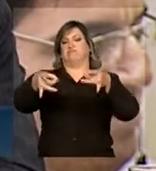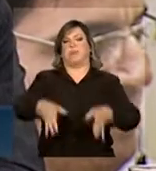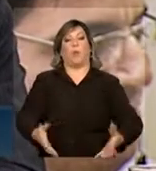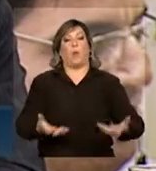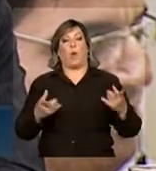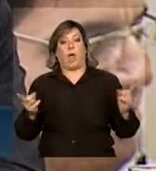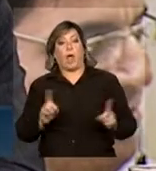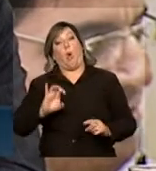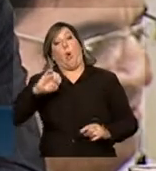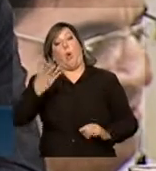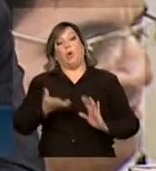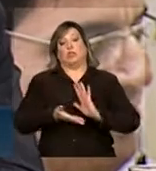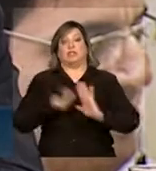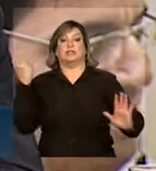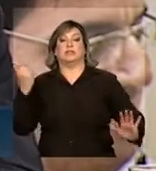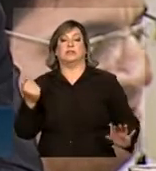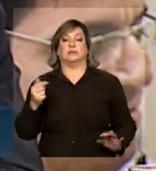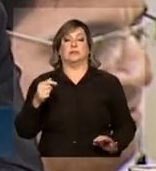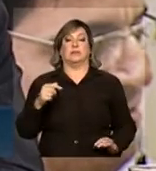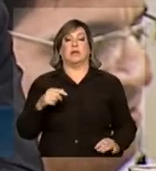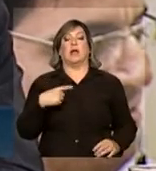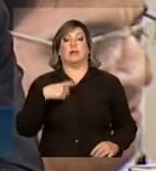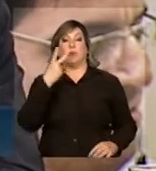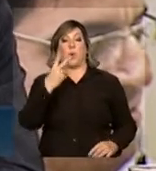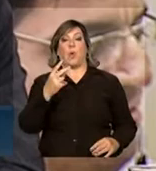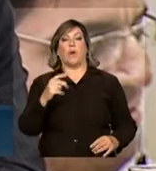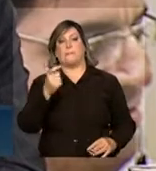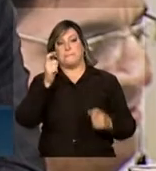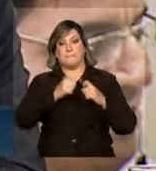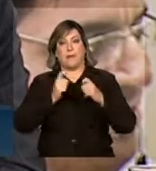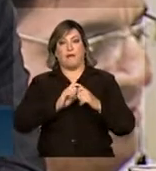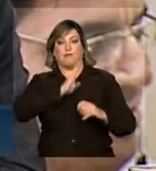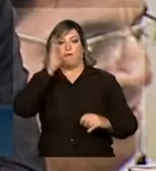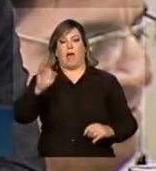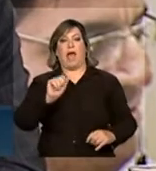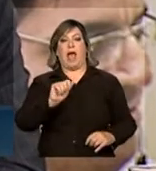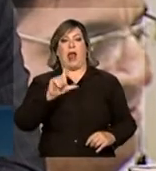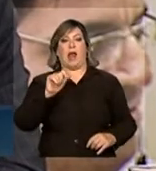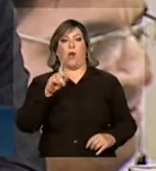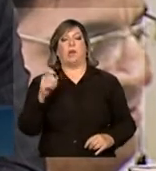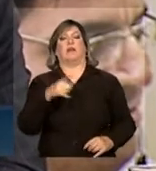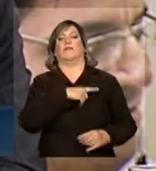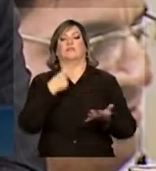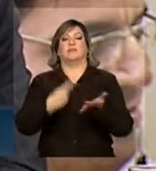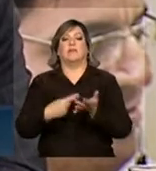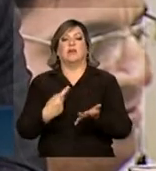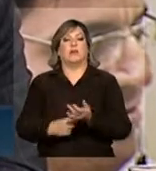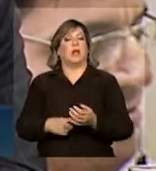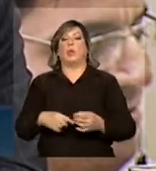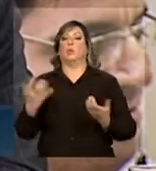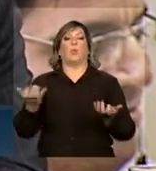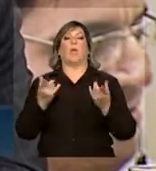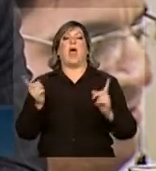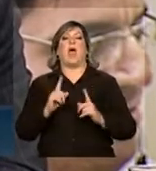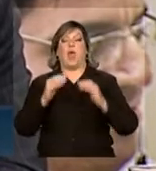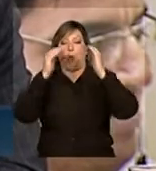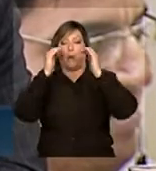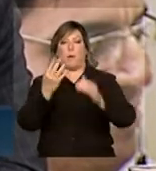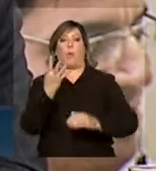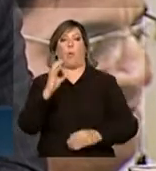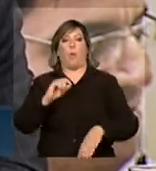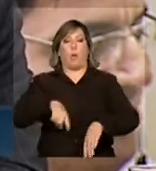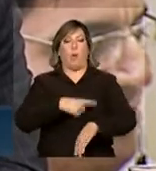ou que foi excluído como aquele caso de dois médicos em Alagoas que chegaram lá queriam negociar a carga horária não cumprir 40 horas fazer menos